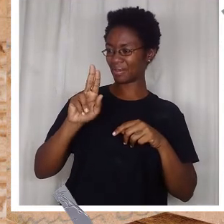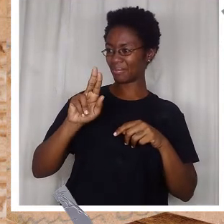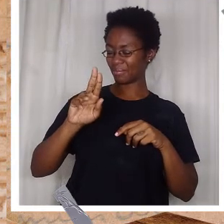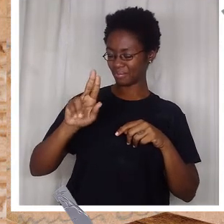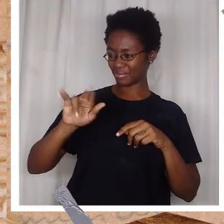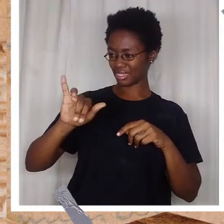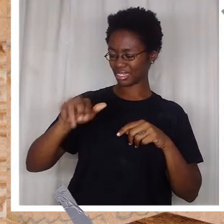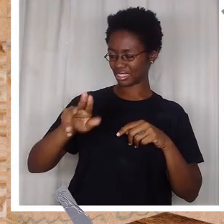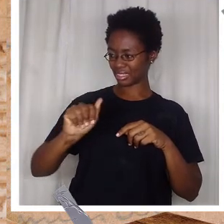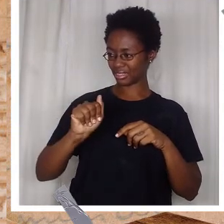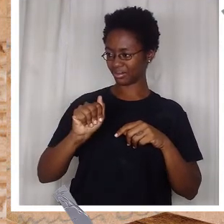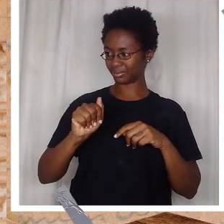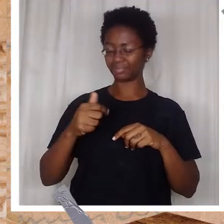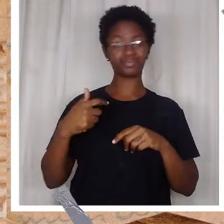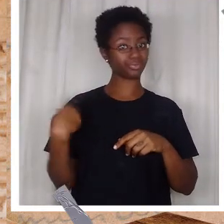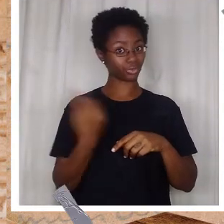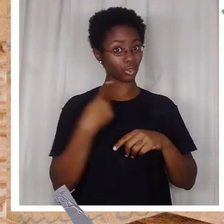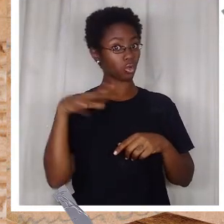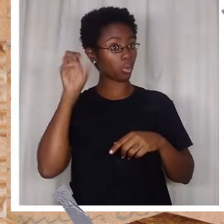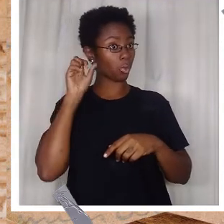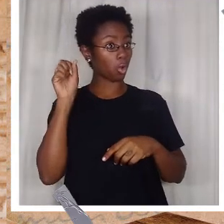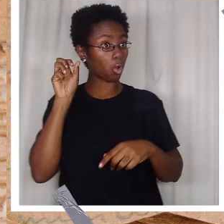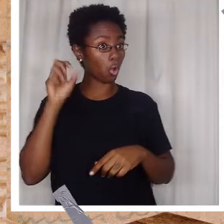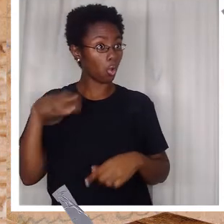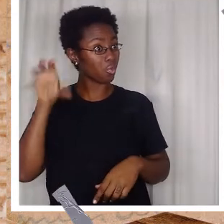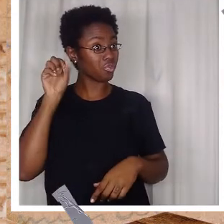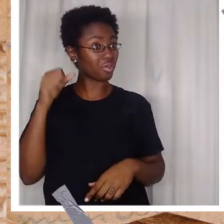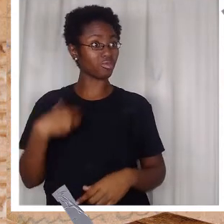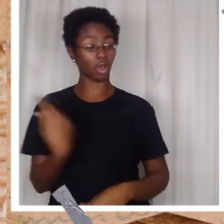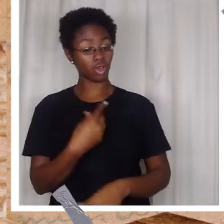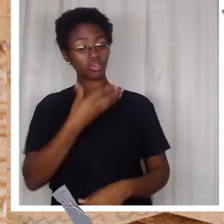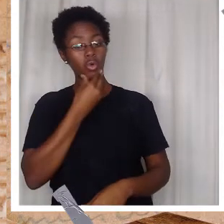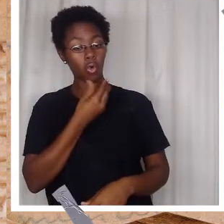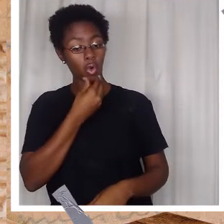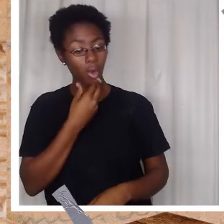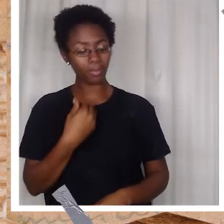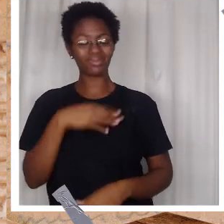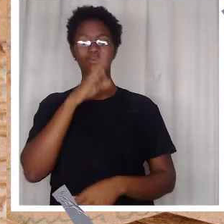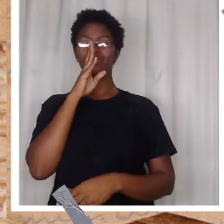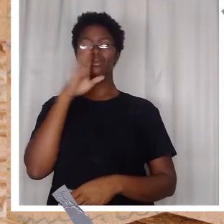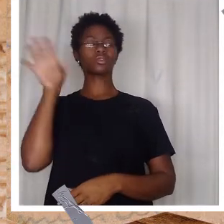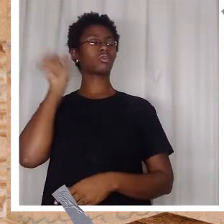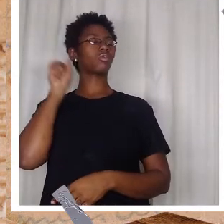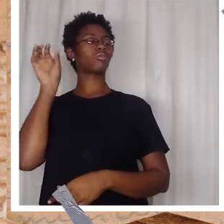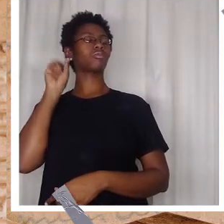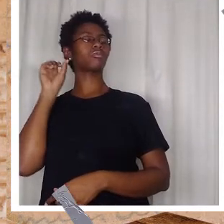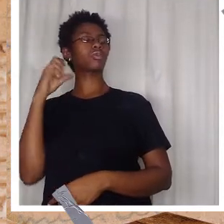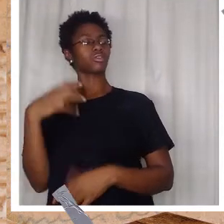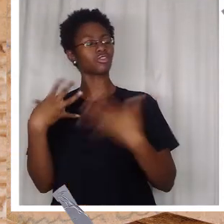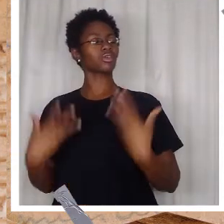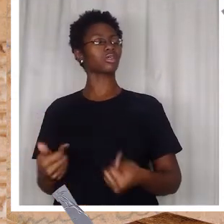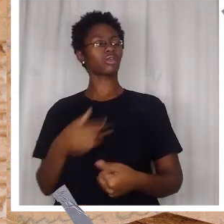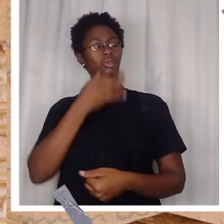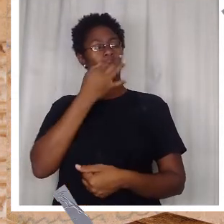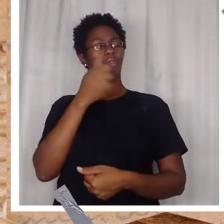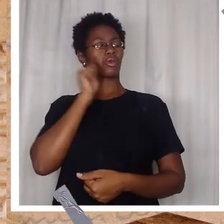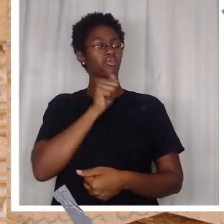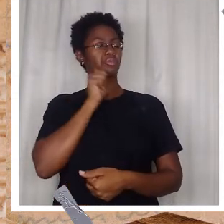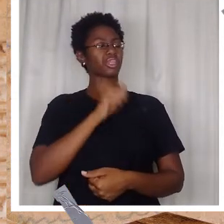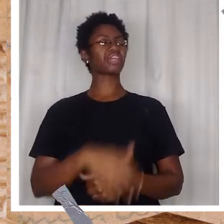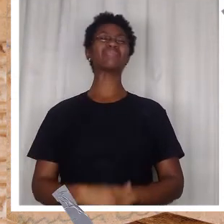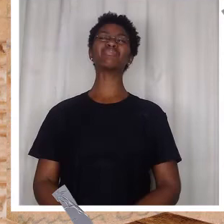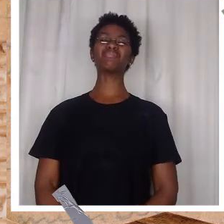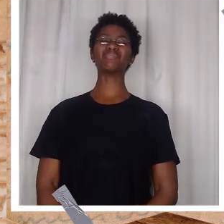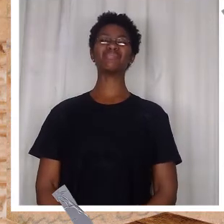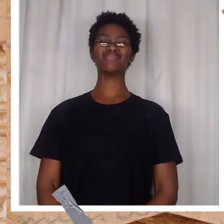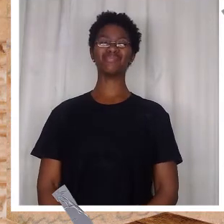Estou aprendendo a ser humilde, somos homens que escutamos, tá? Você está perto de 3 homens que ouvem, mulheres.